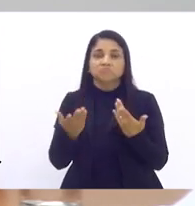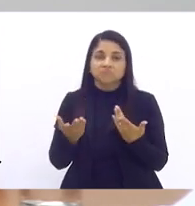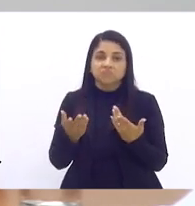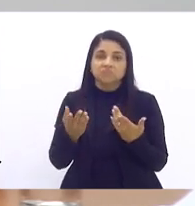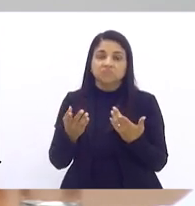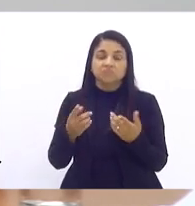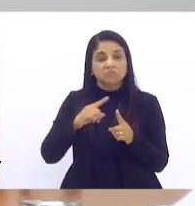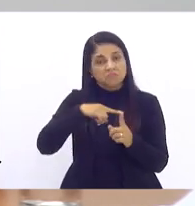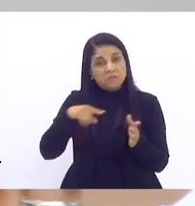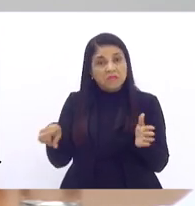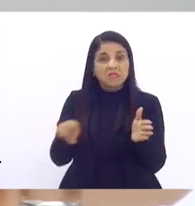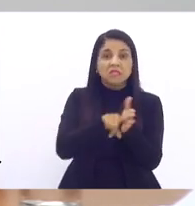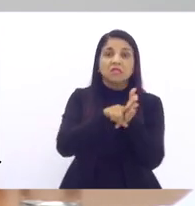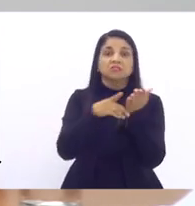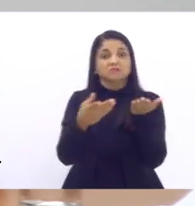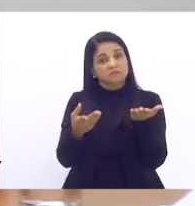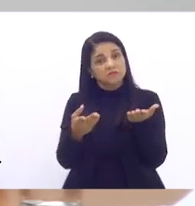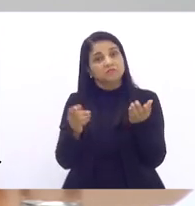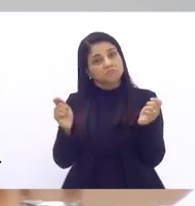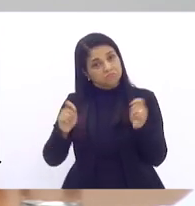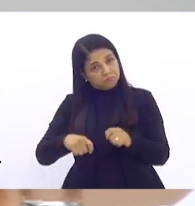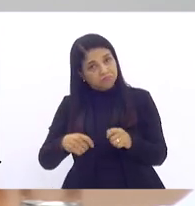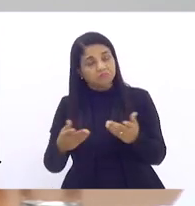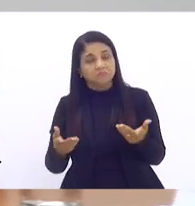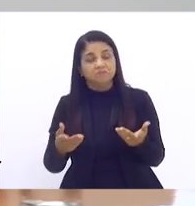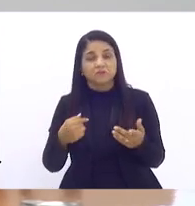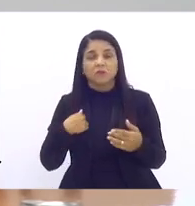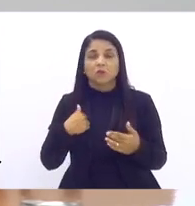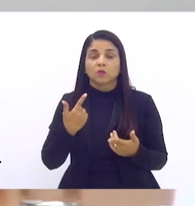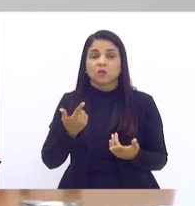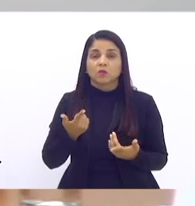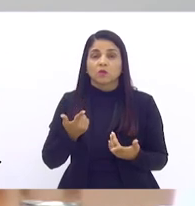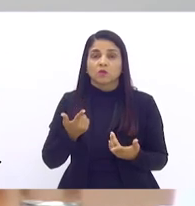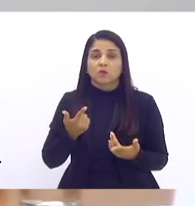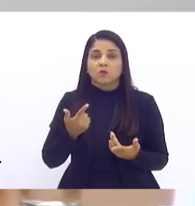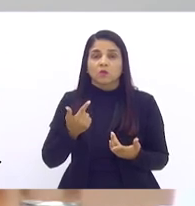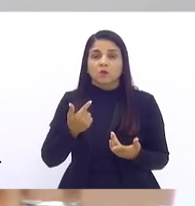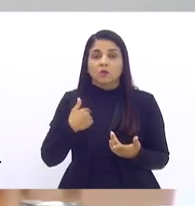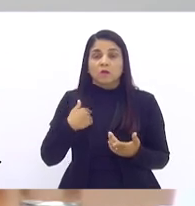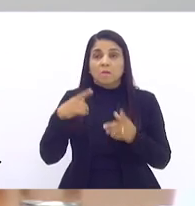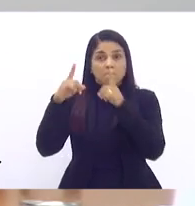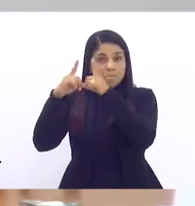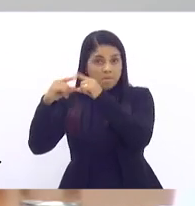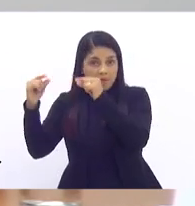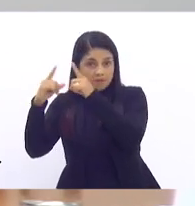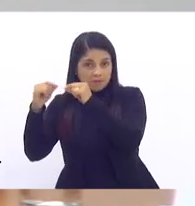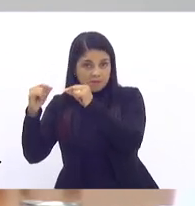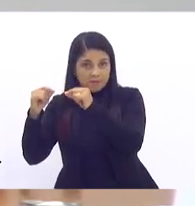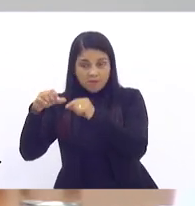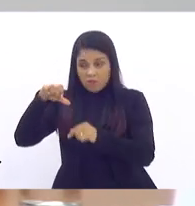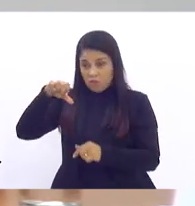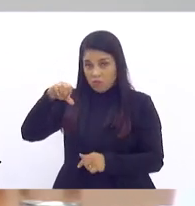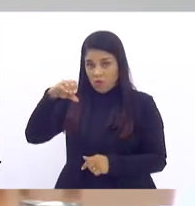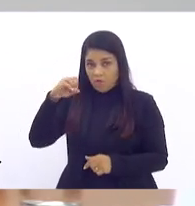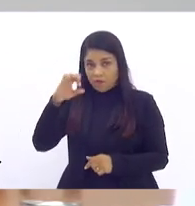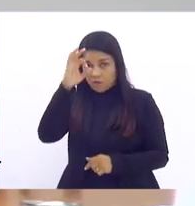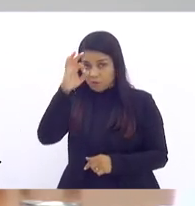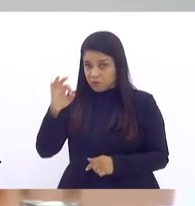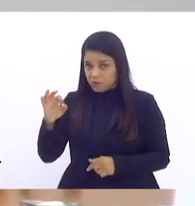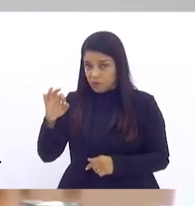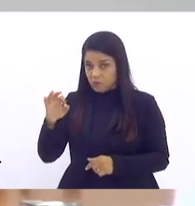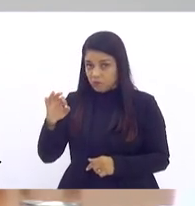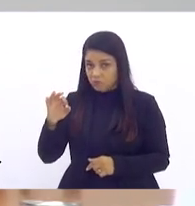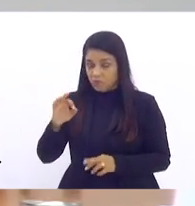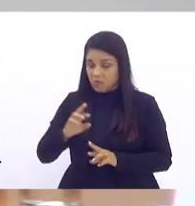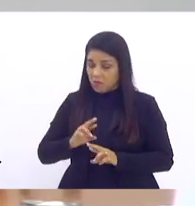negativamente até porque quando você pega a realidade de Brasília que vai a 90% que não é diferente de estado